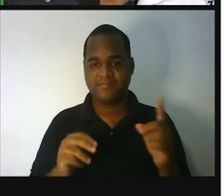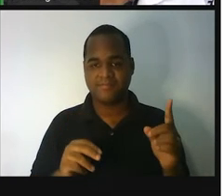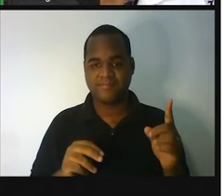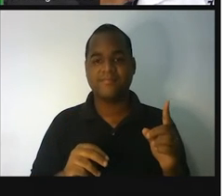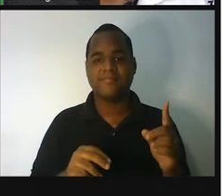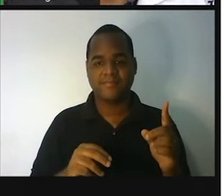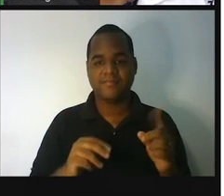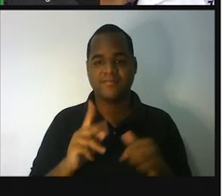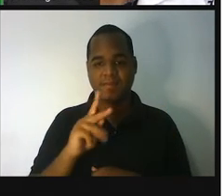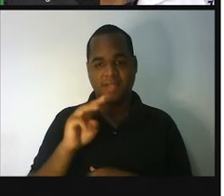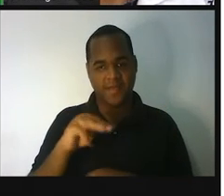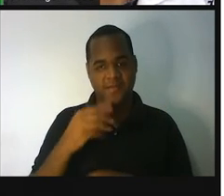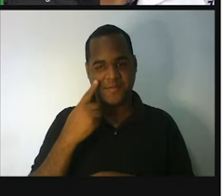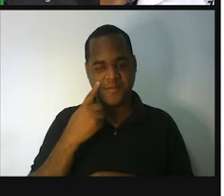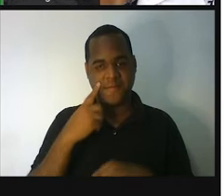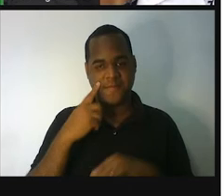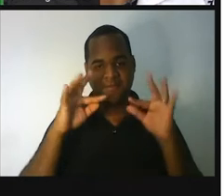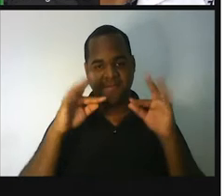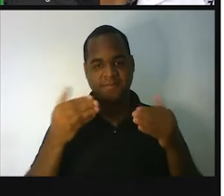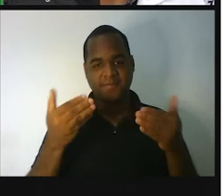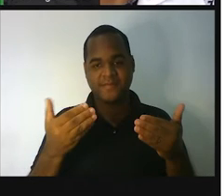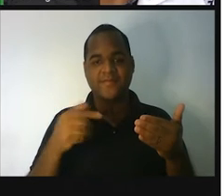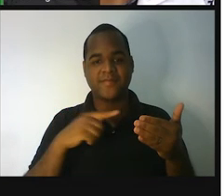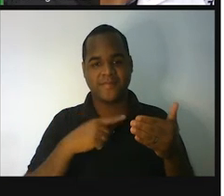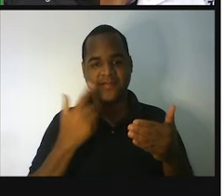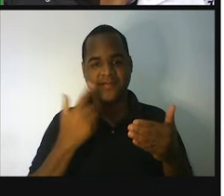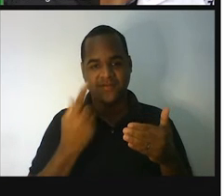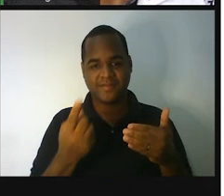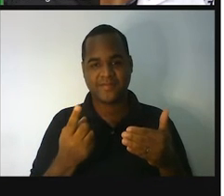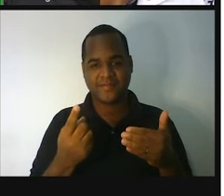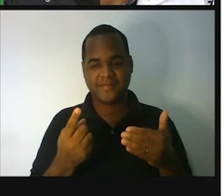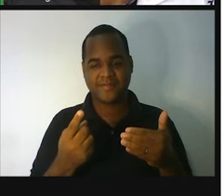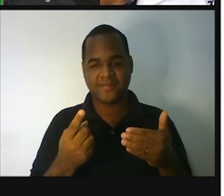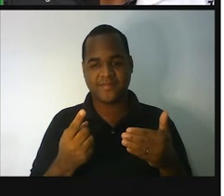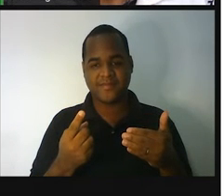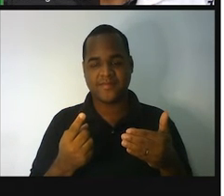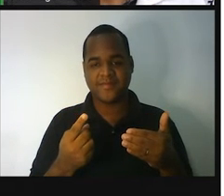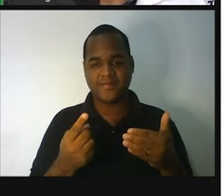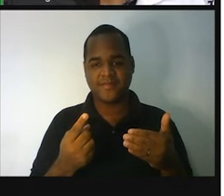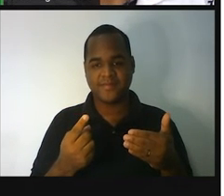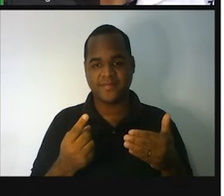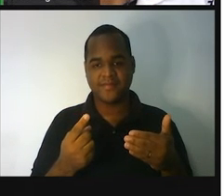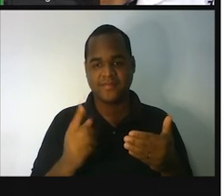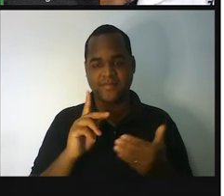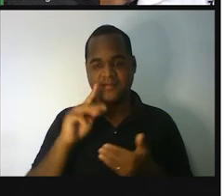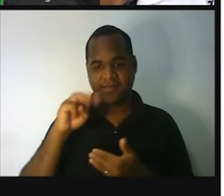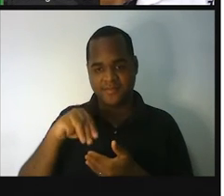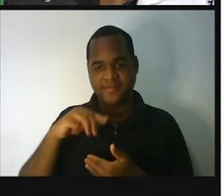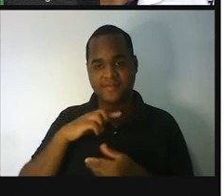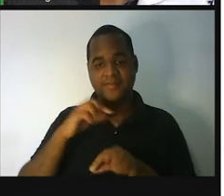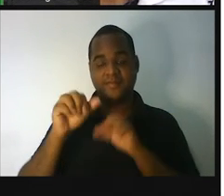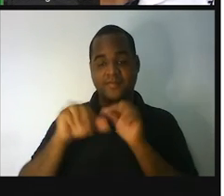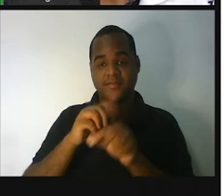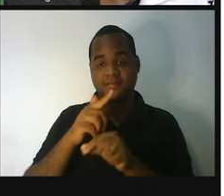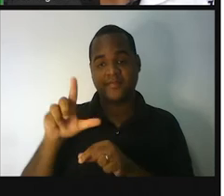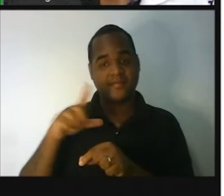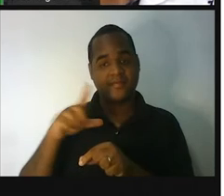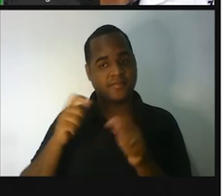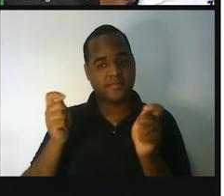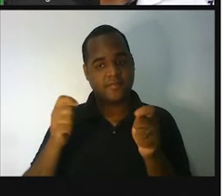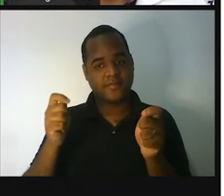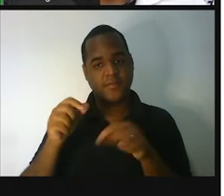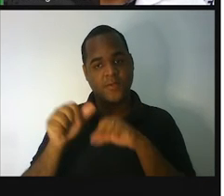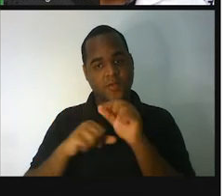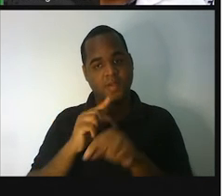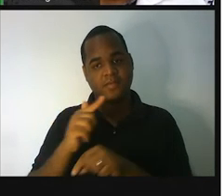aqui no finalzinho a espelho olha certificado aí esses quilômetros eu tenho que